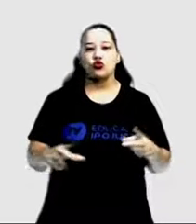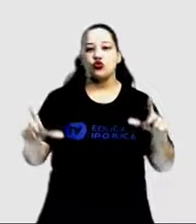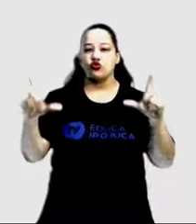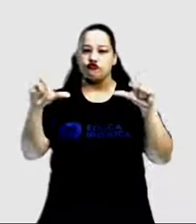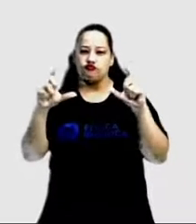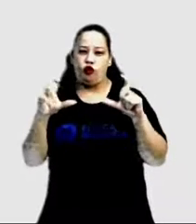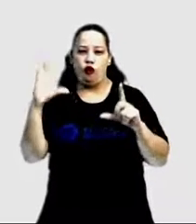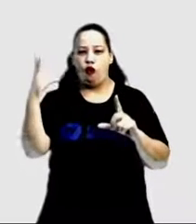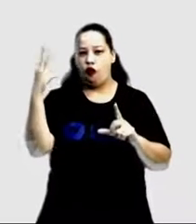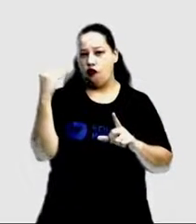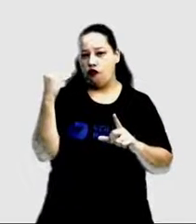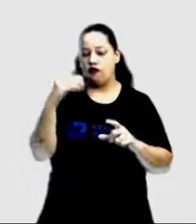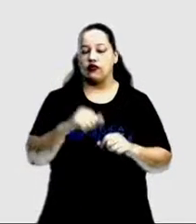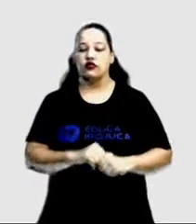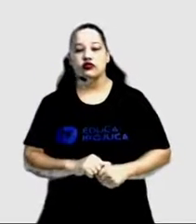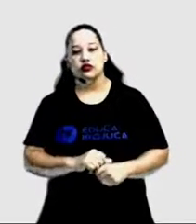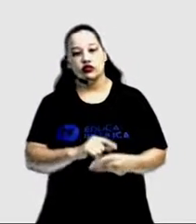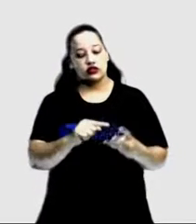fotografia,